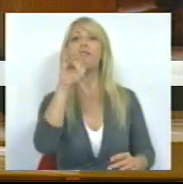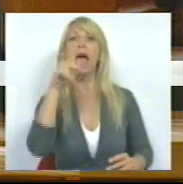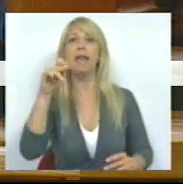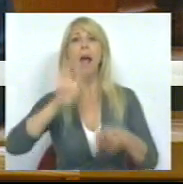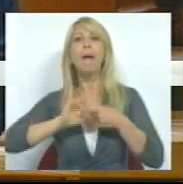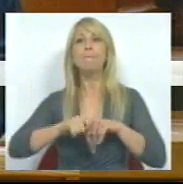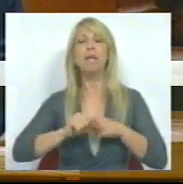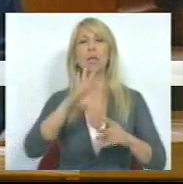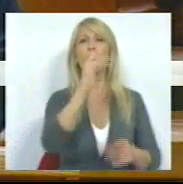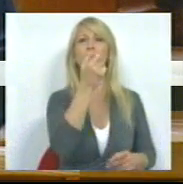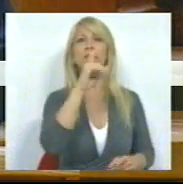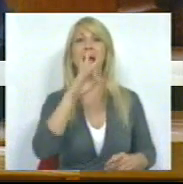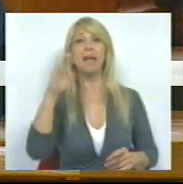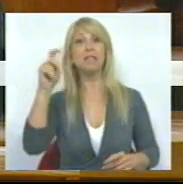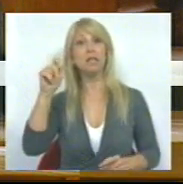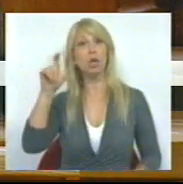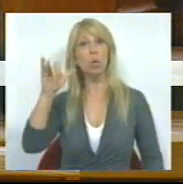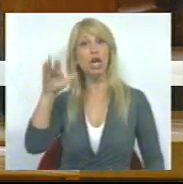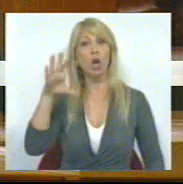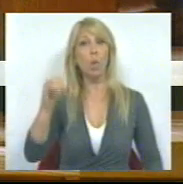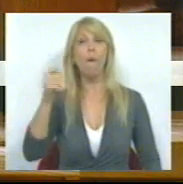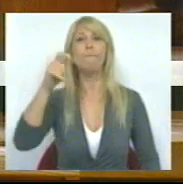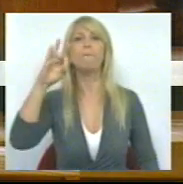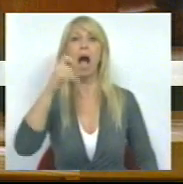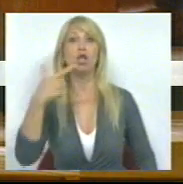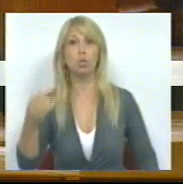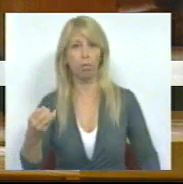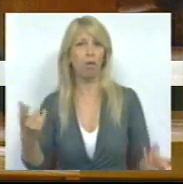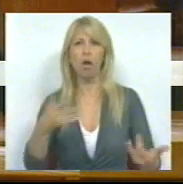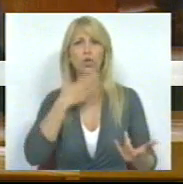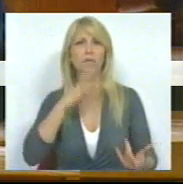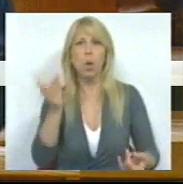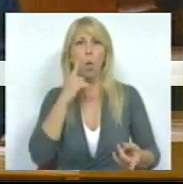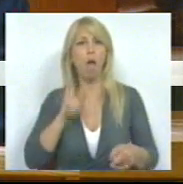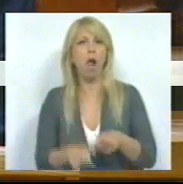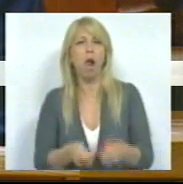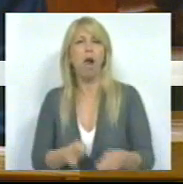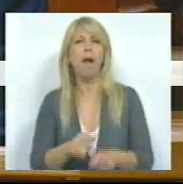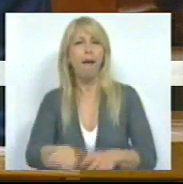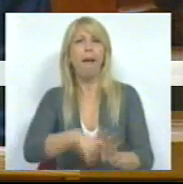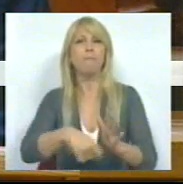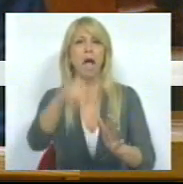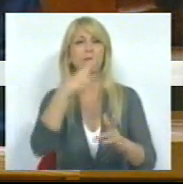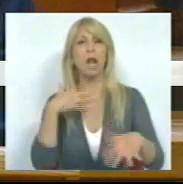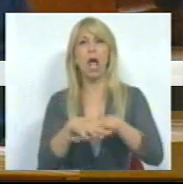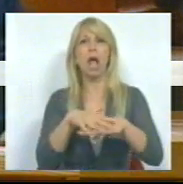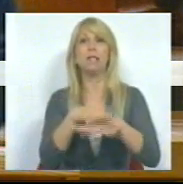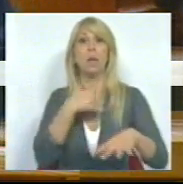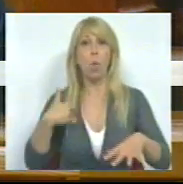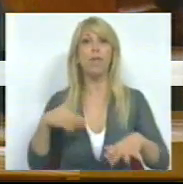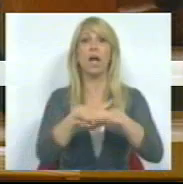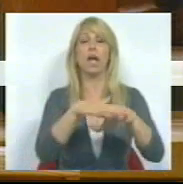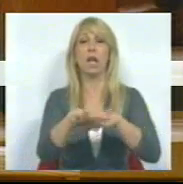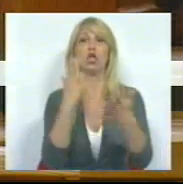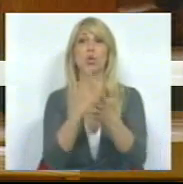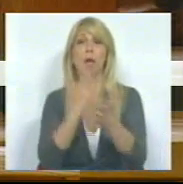Cabeceiras e Celurico de Basto. Não bastam os encerramentos e ameaças em curso nas unidades de serviços de saúde, na rede escolar, nos serviços de